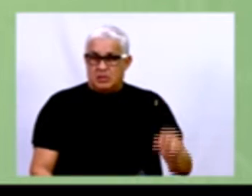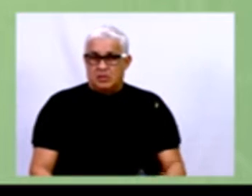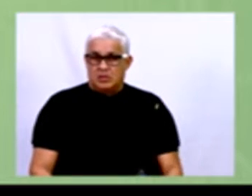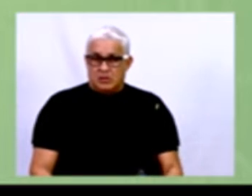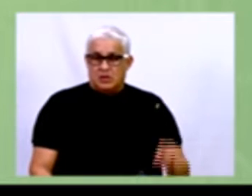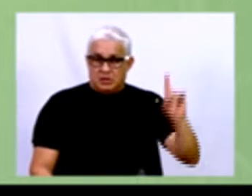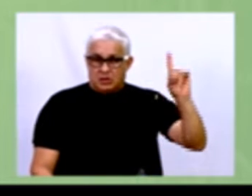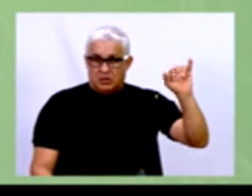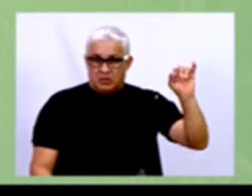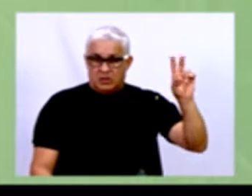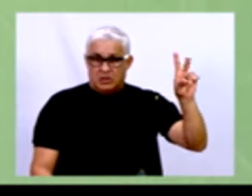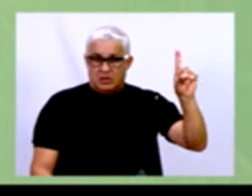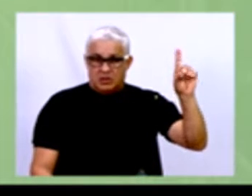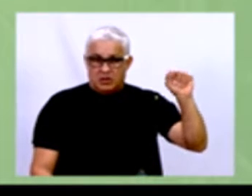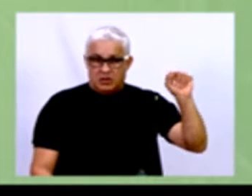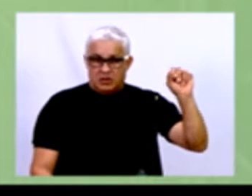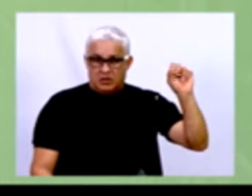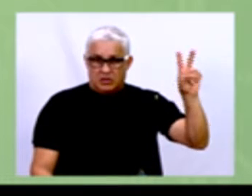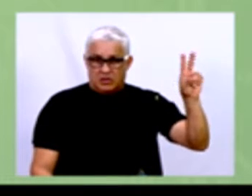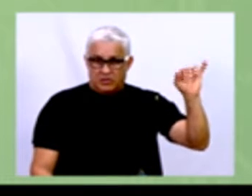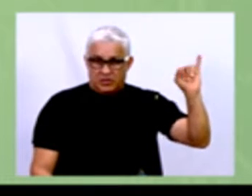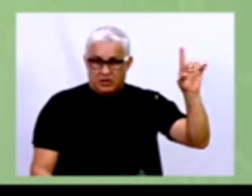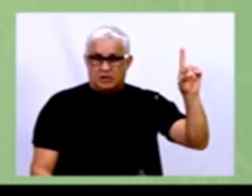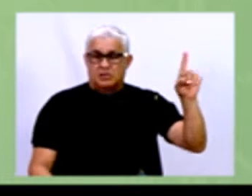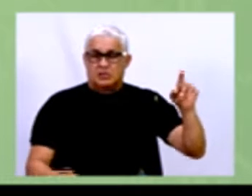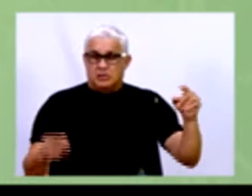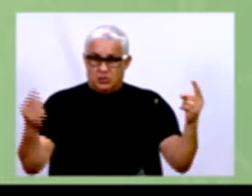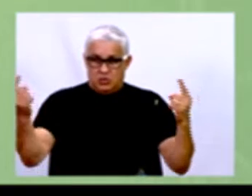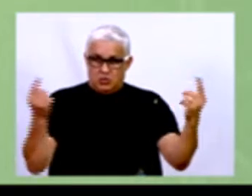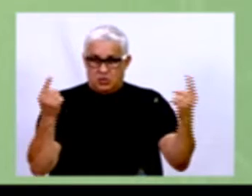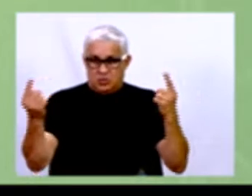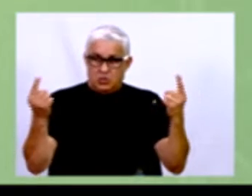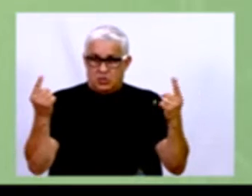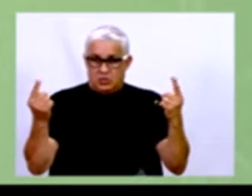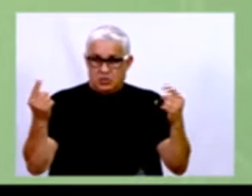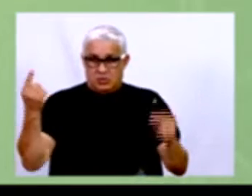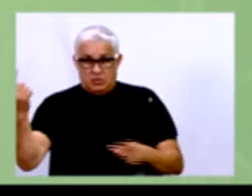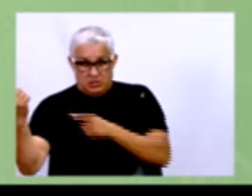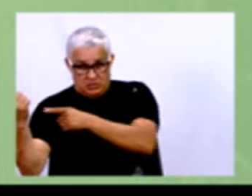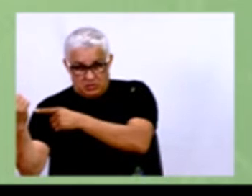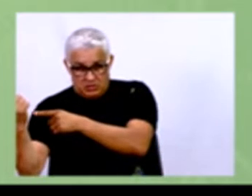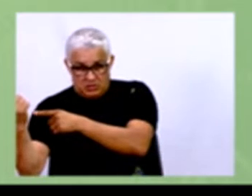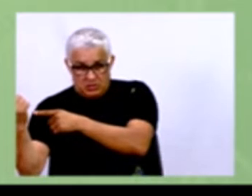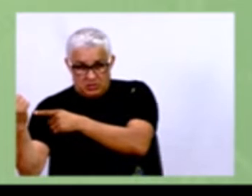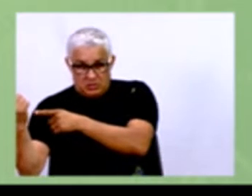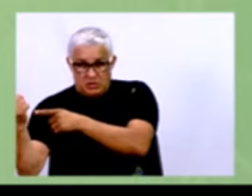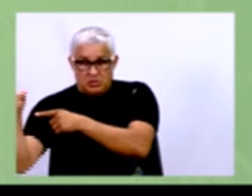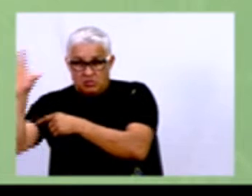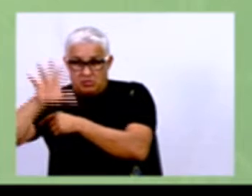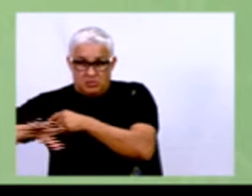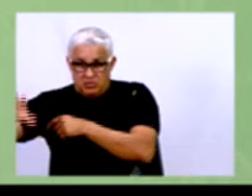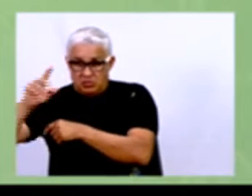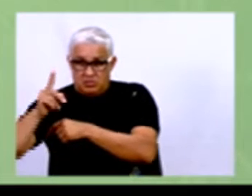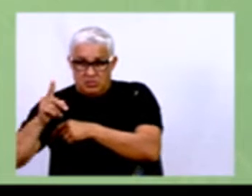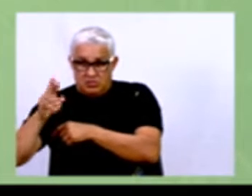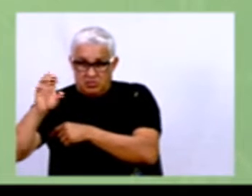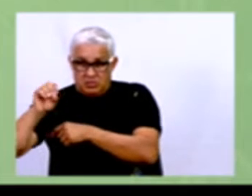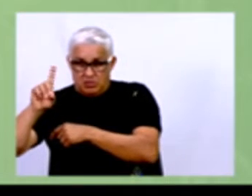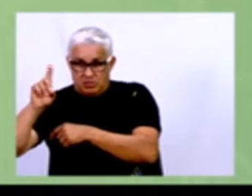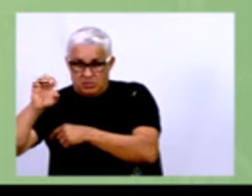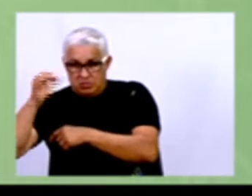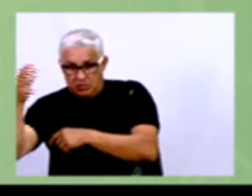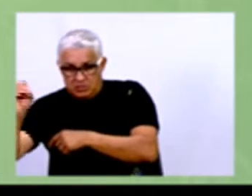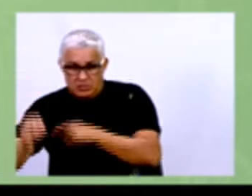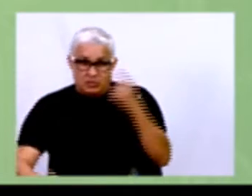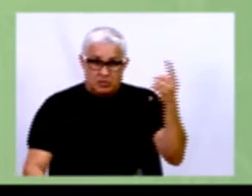o Adam Smith vai focar a produção, o universo da produção, o Ricardo vai focar o universo da distribuição